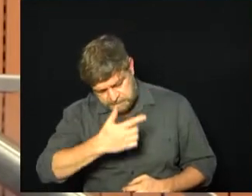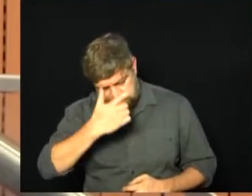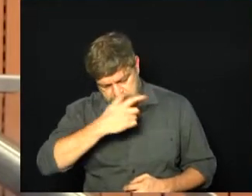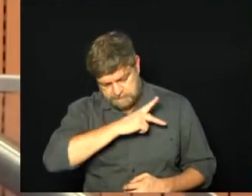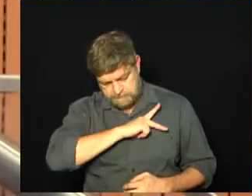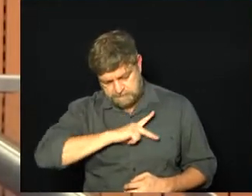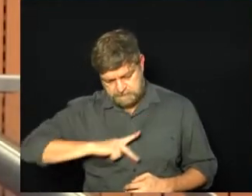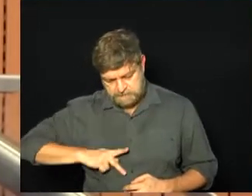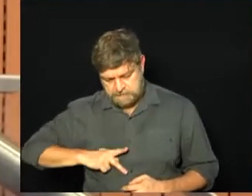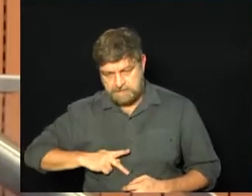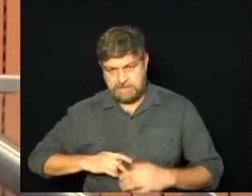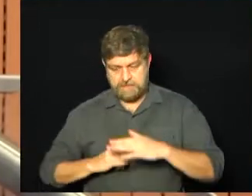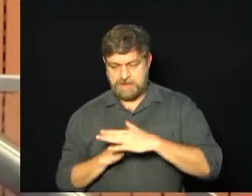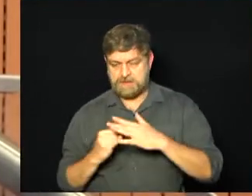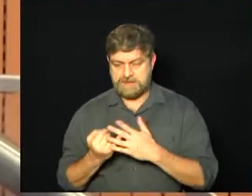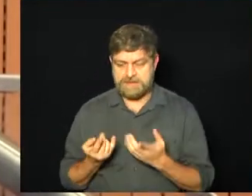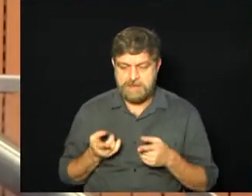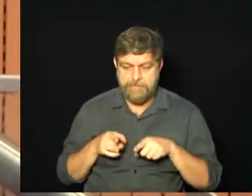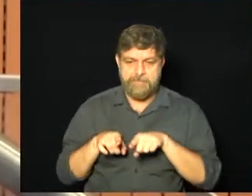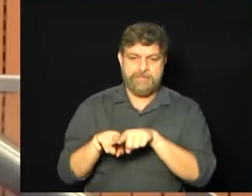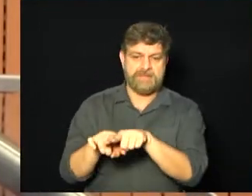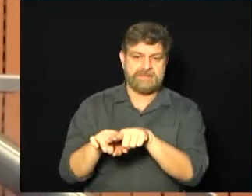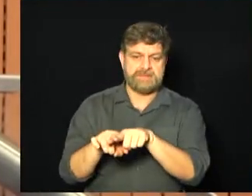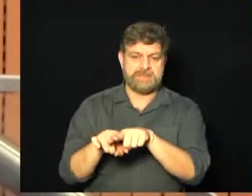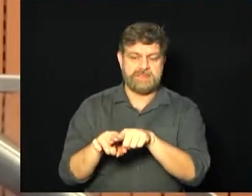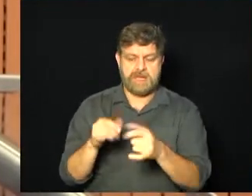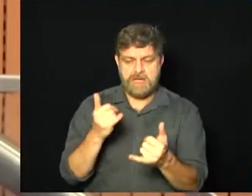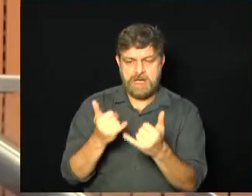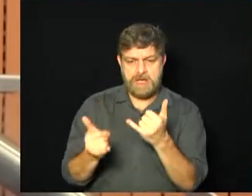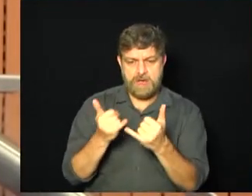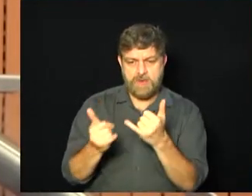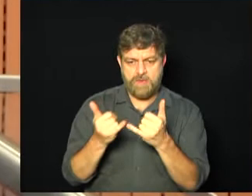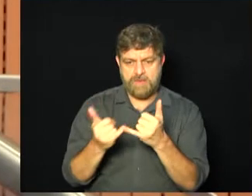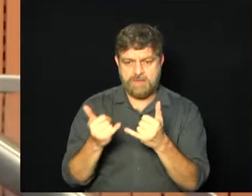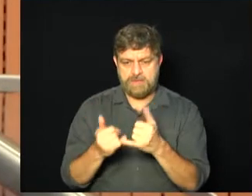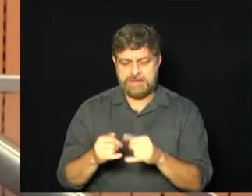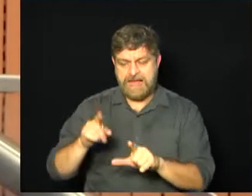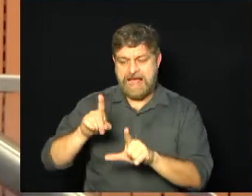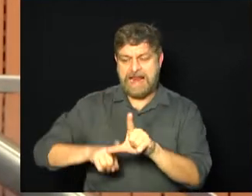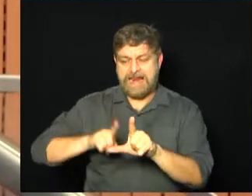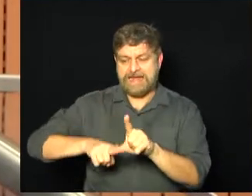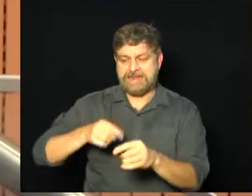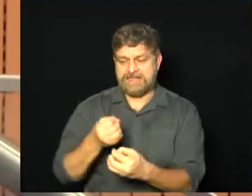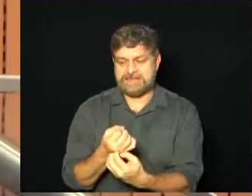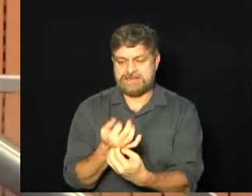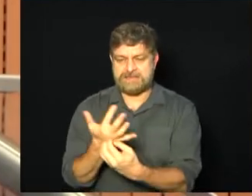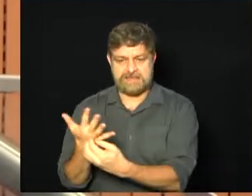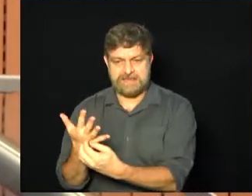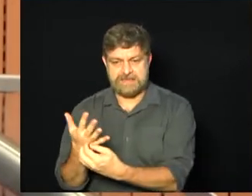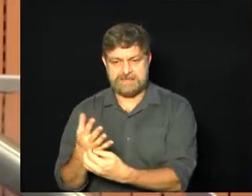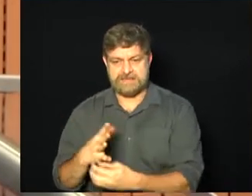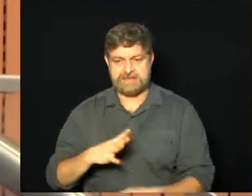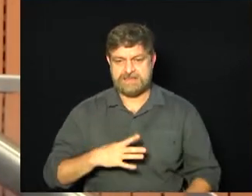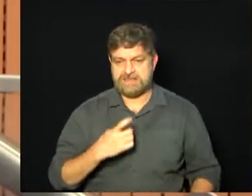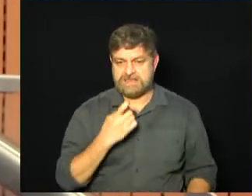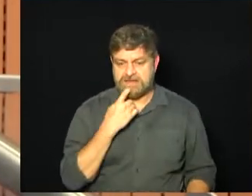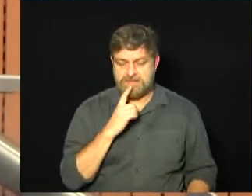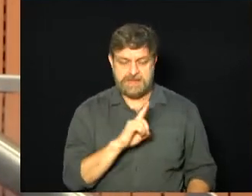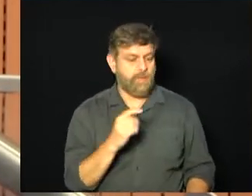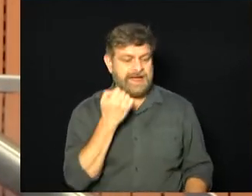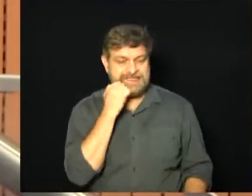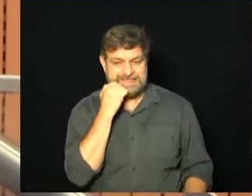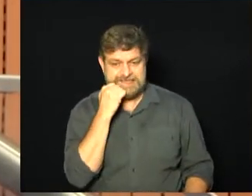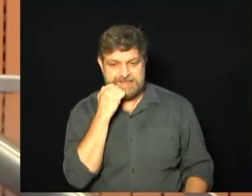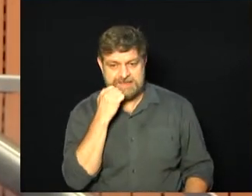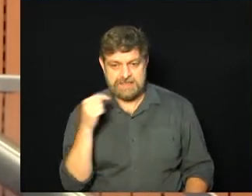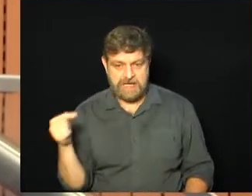sou de uma entidade irmã, e bastante similar, que as duas são de letras e artes, né? A Campineira não é de ciências. O Santiago